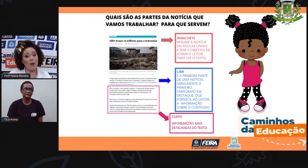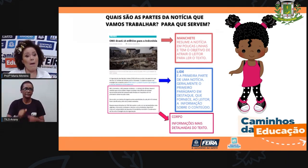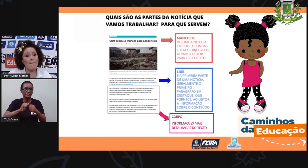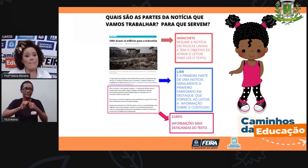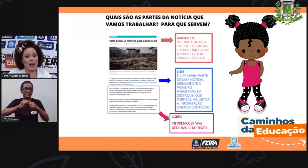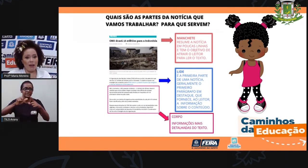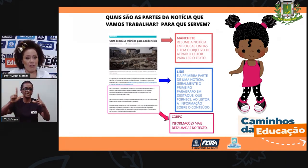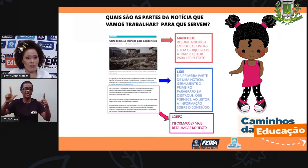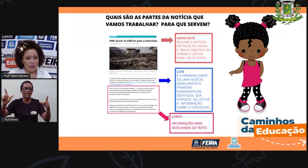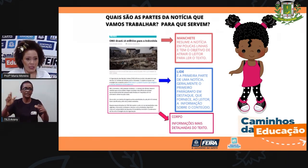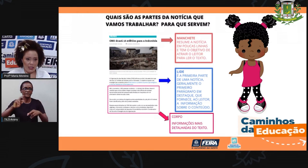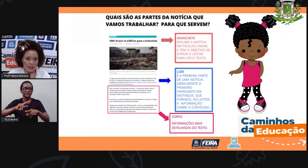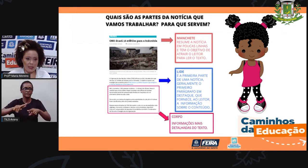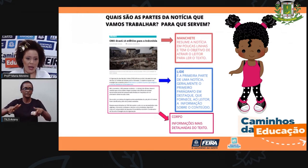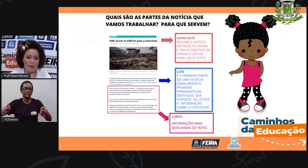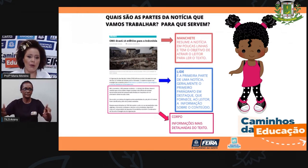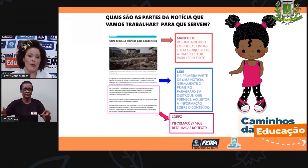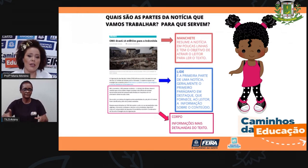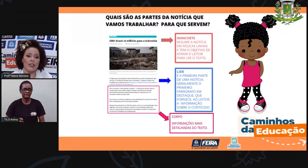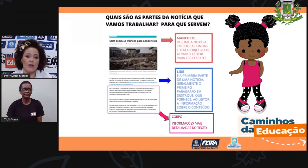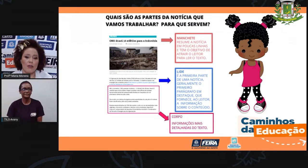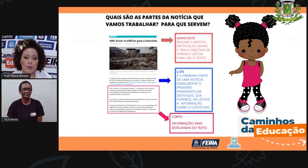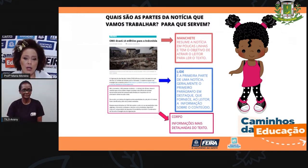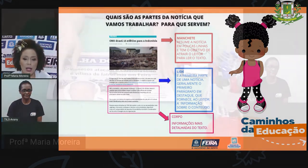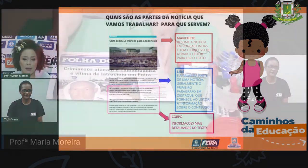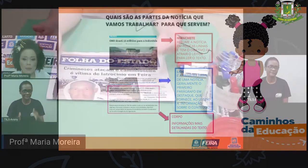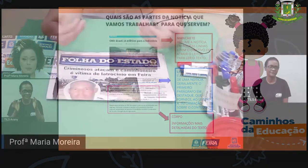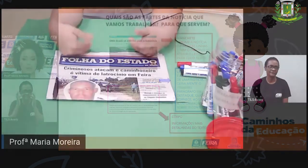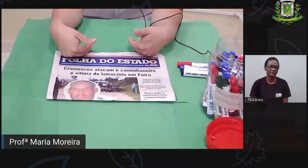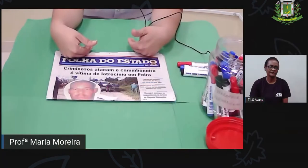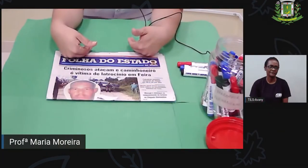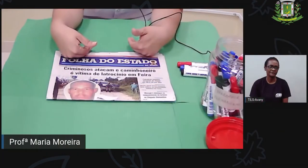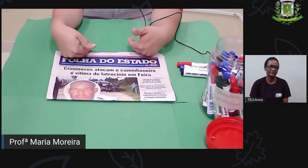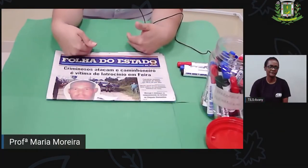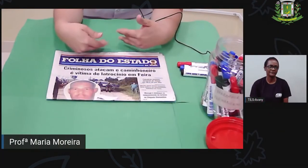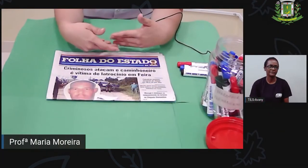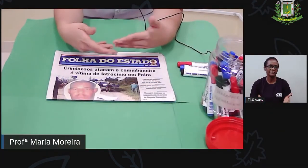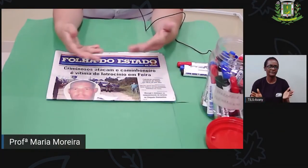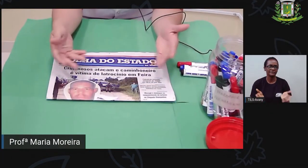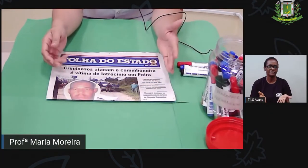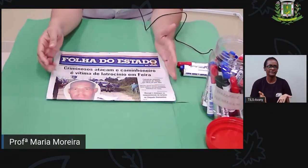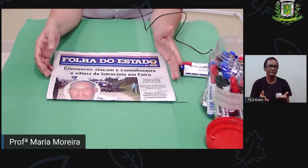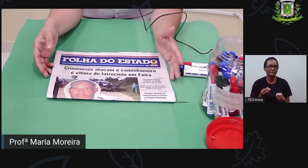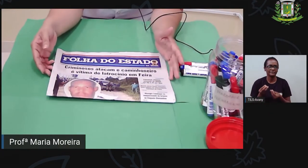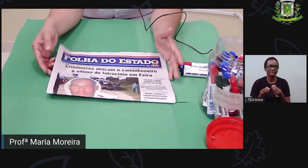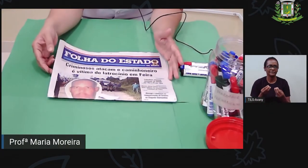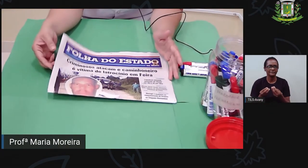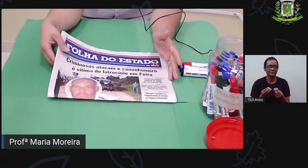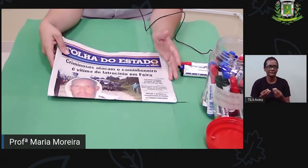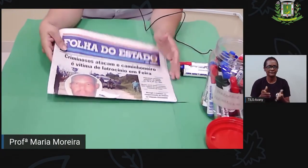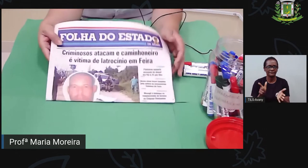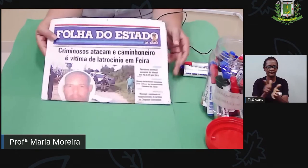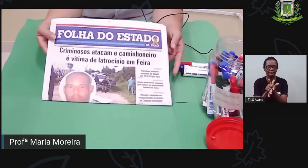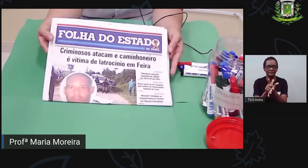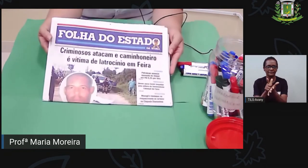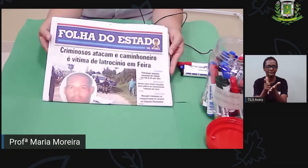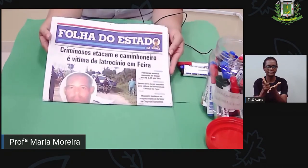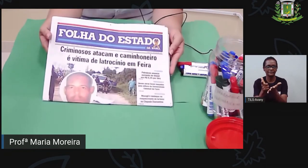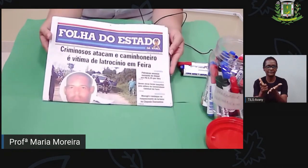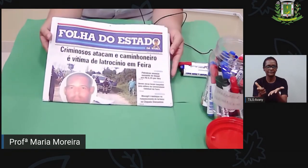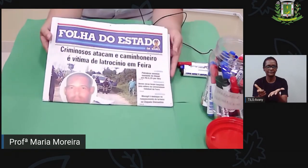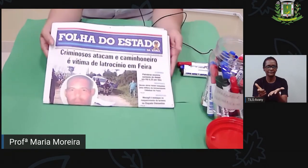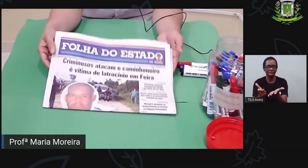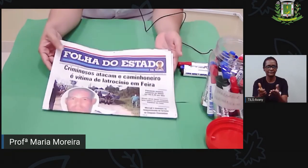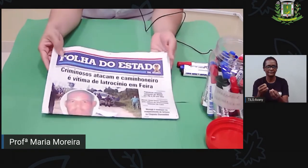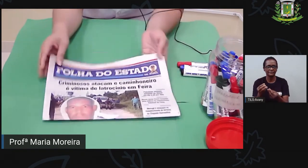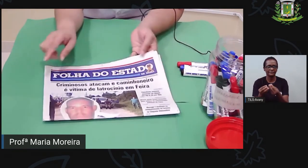o jornal para vocês, tá bom? Então, vamos lá. E a mágica aconteceu, estamos aqui agora com um jornal,